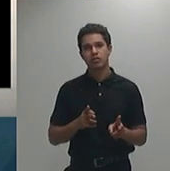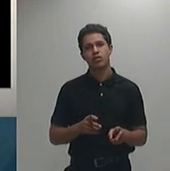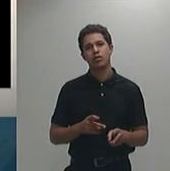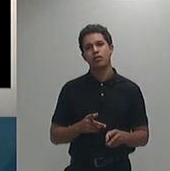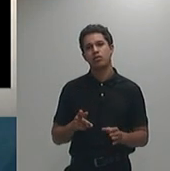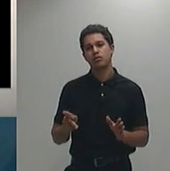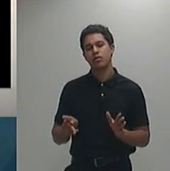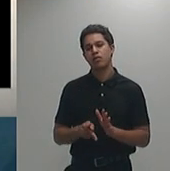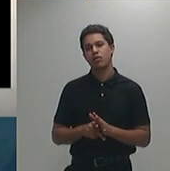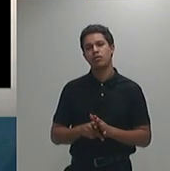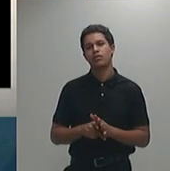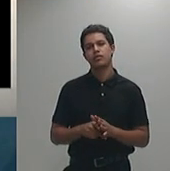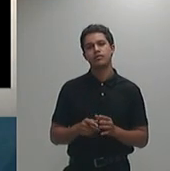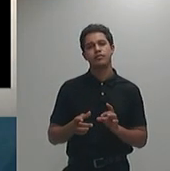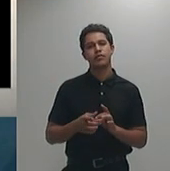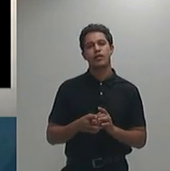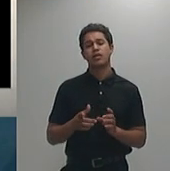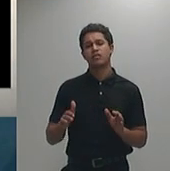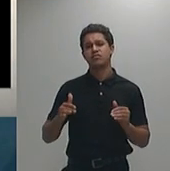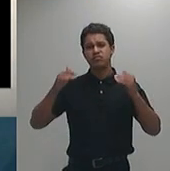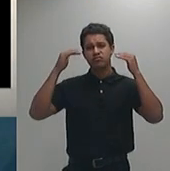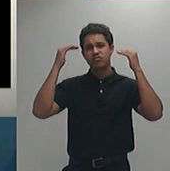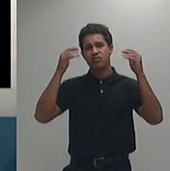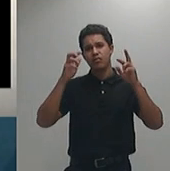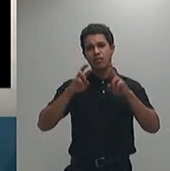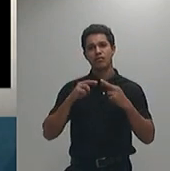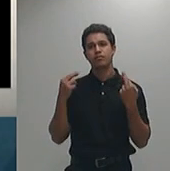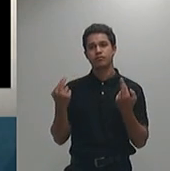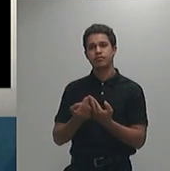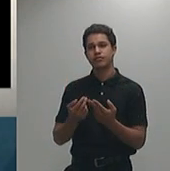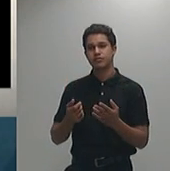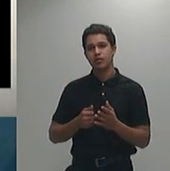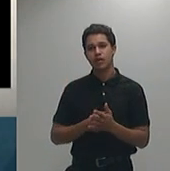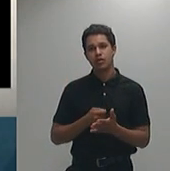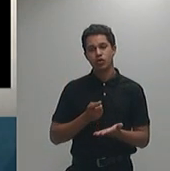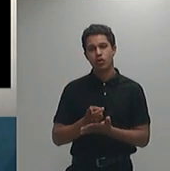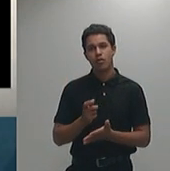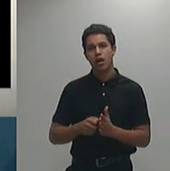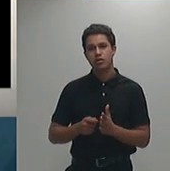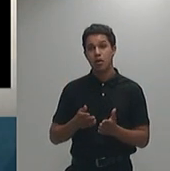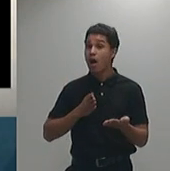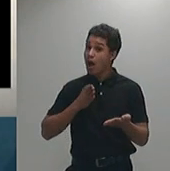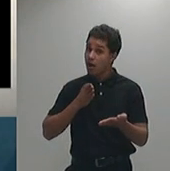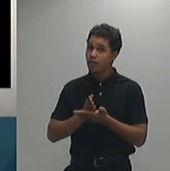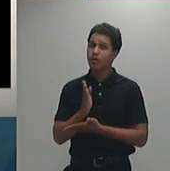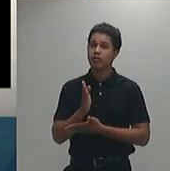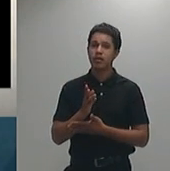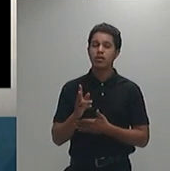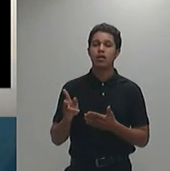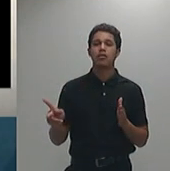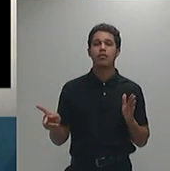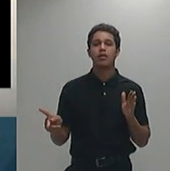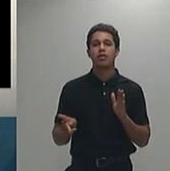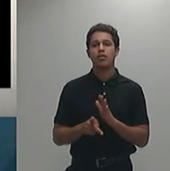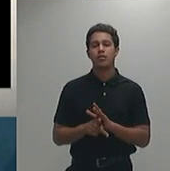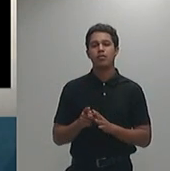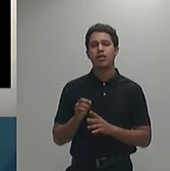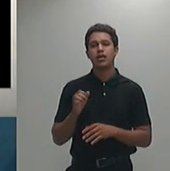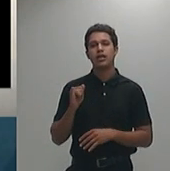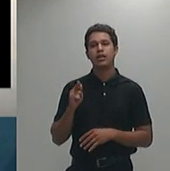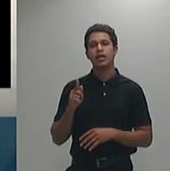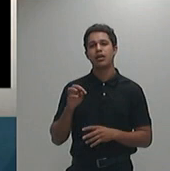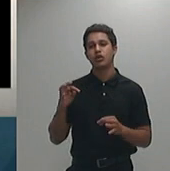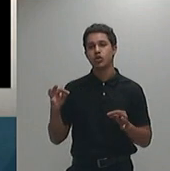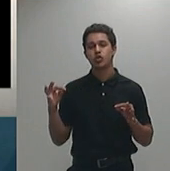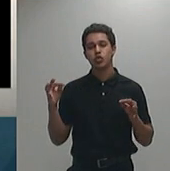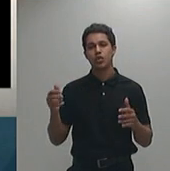deliberação Soberana da Assembleia de acionistas aprovada repito pela integralidade dos